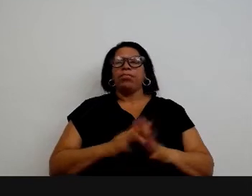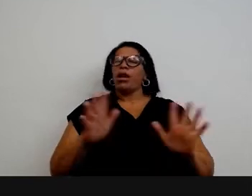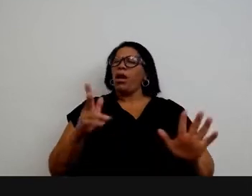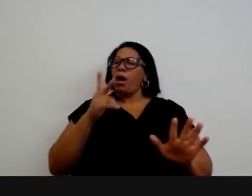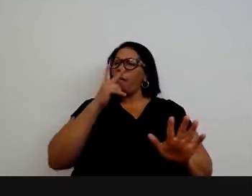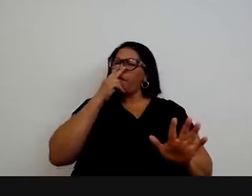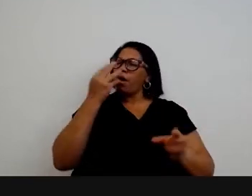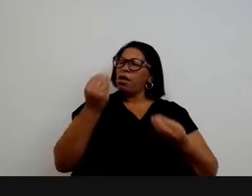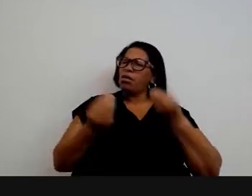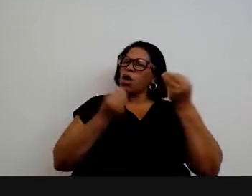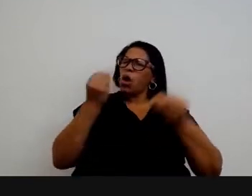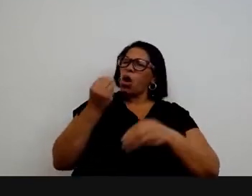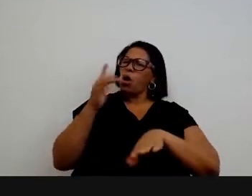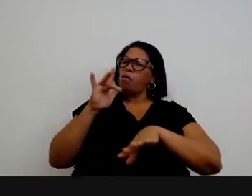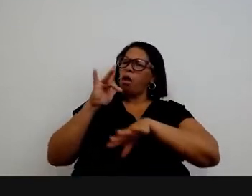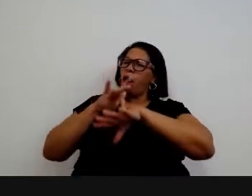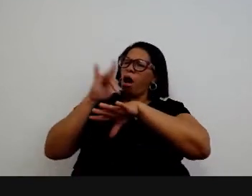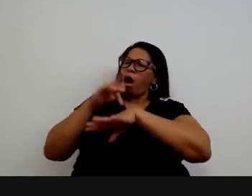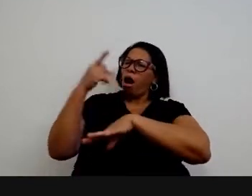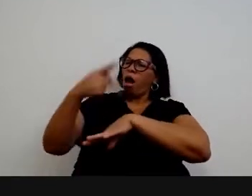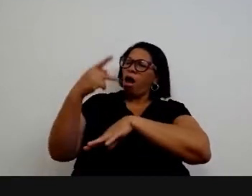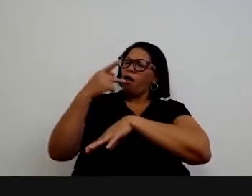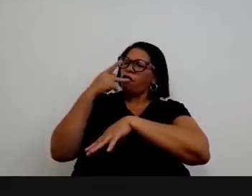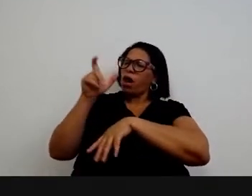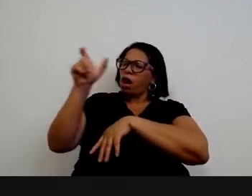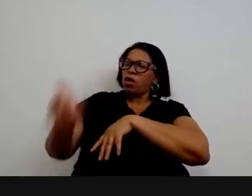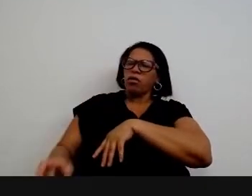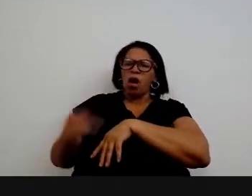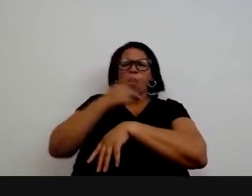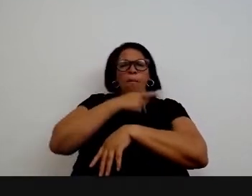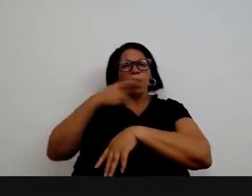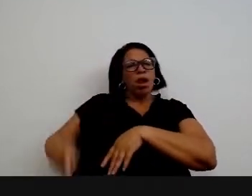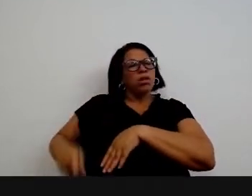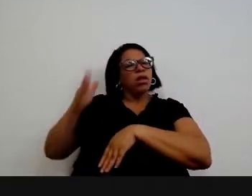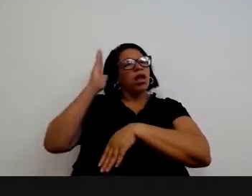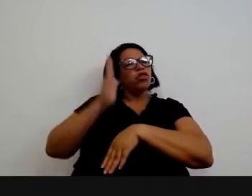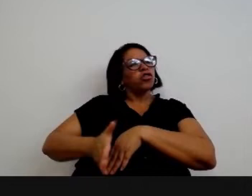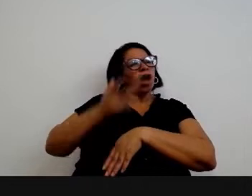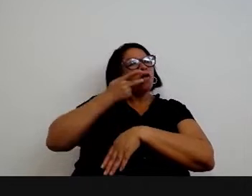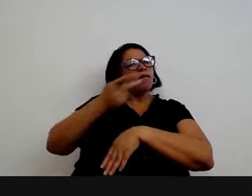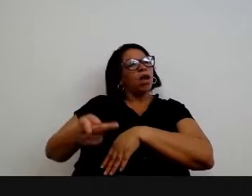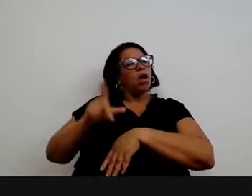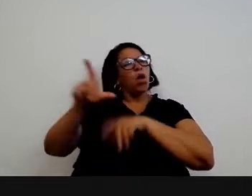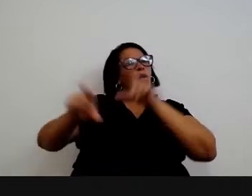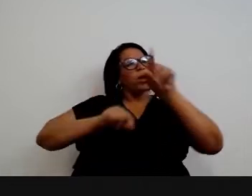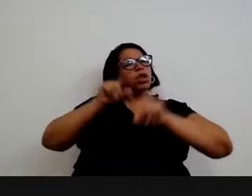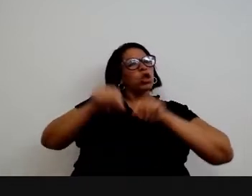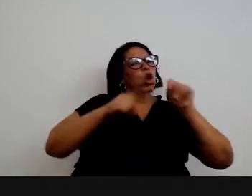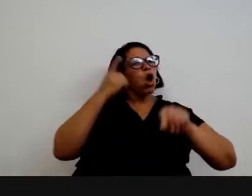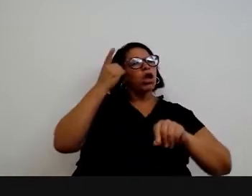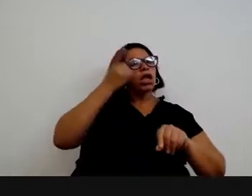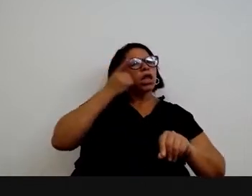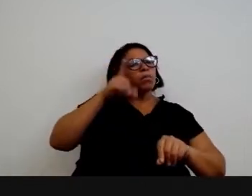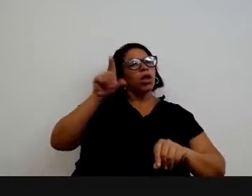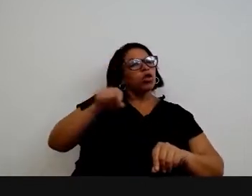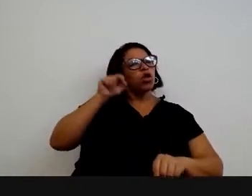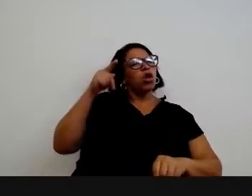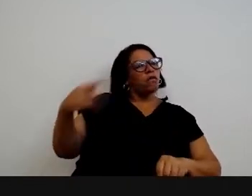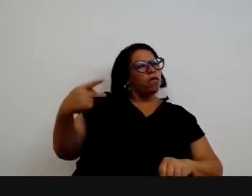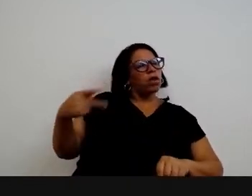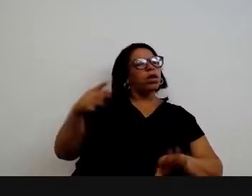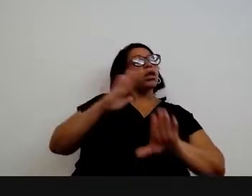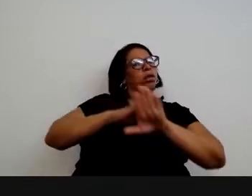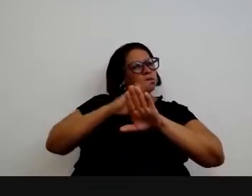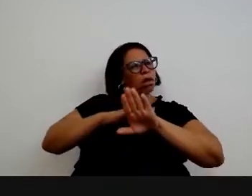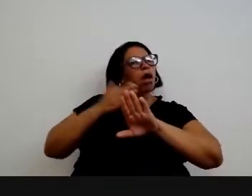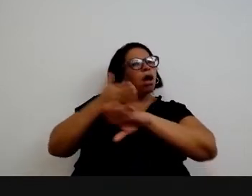que hipocrisia falar isso, né? Você foi presidente de uma escola do legislativo indicado por uma lógica política. Sim, e do